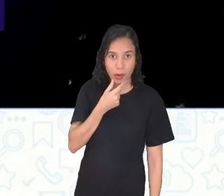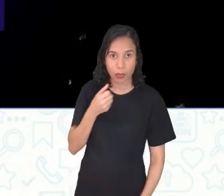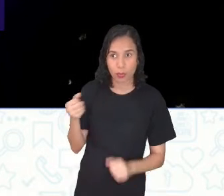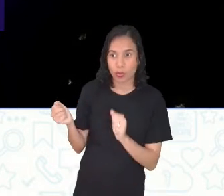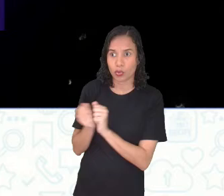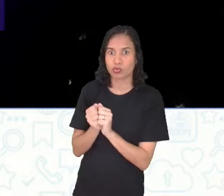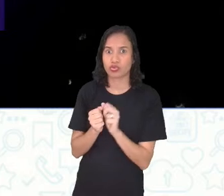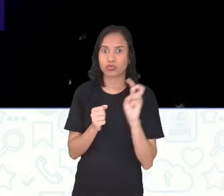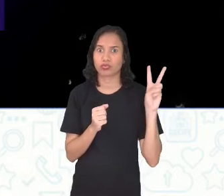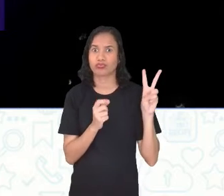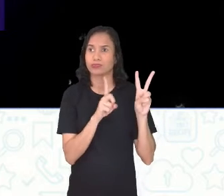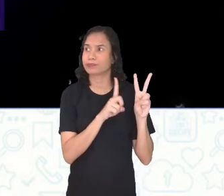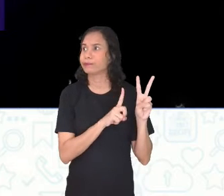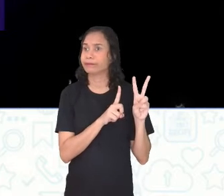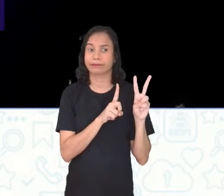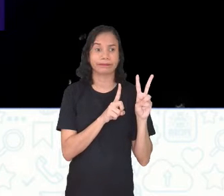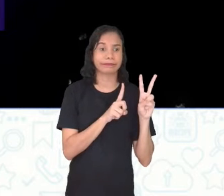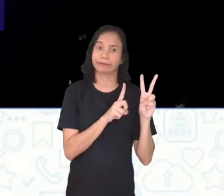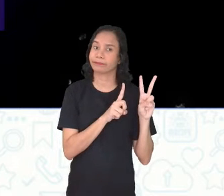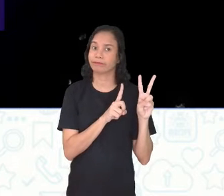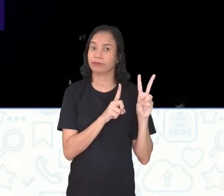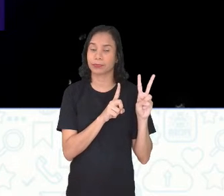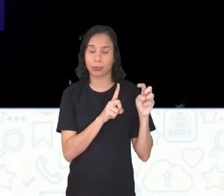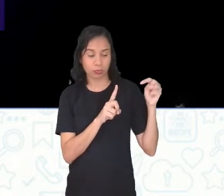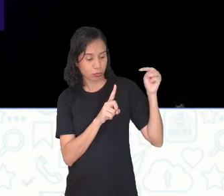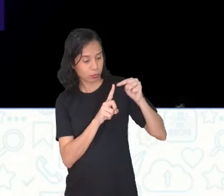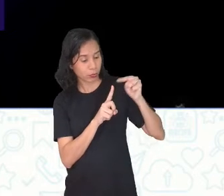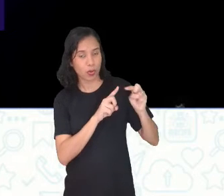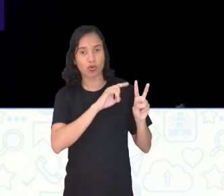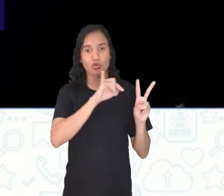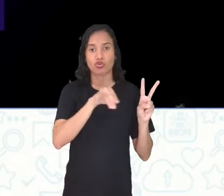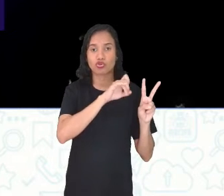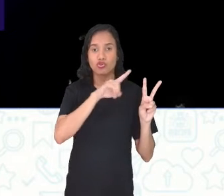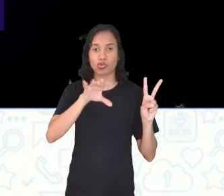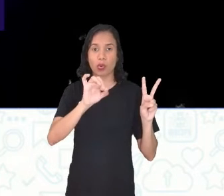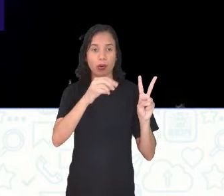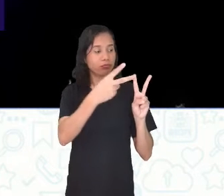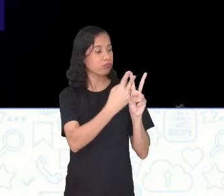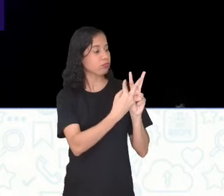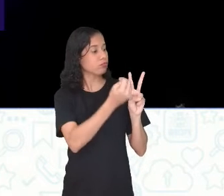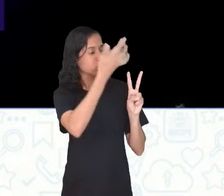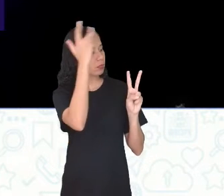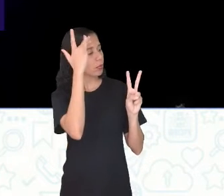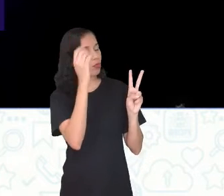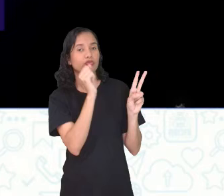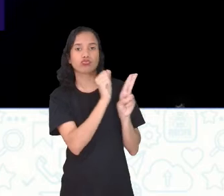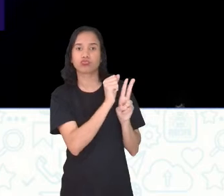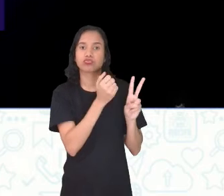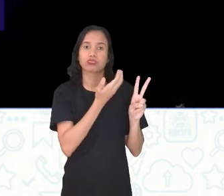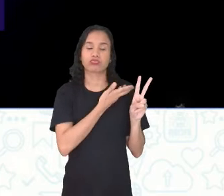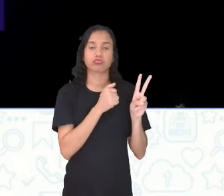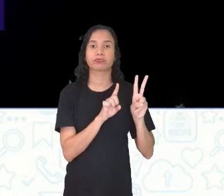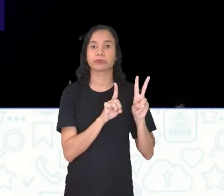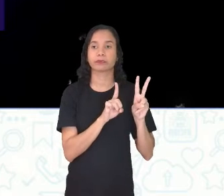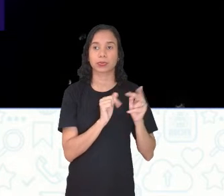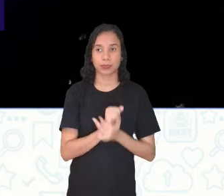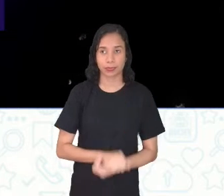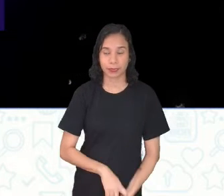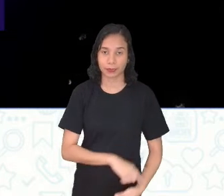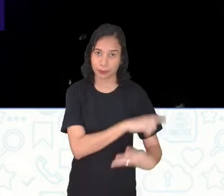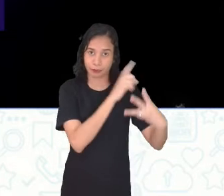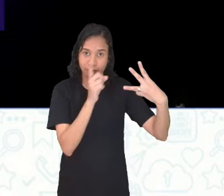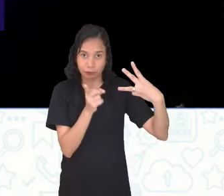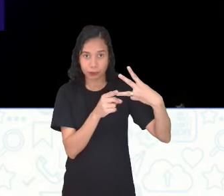ficou de vela do casal. Significa que João é um terceiro elemento aí e que há um casal de amigos com João.